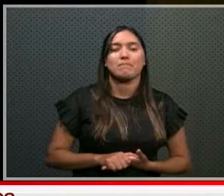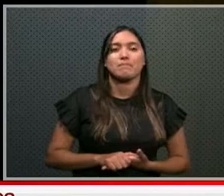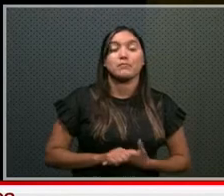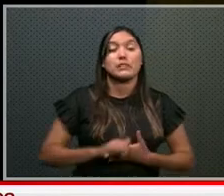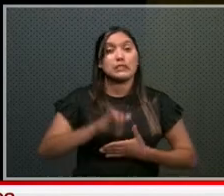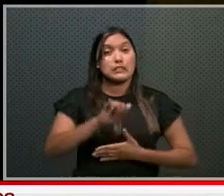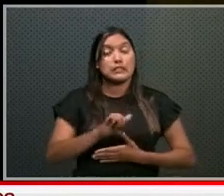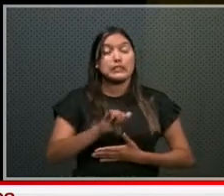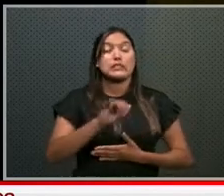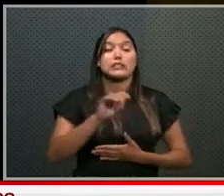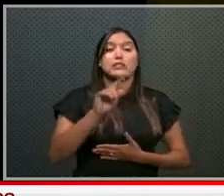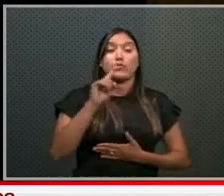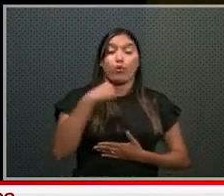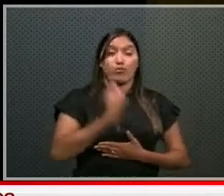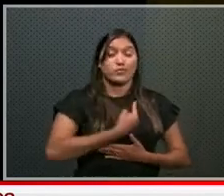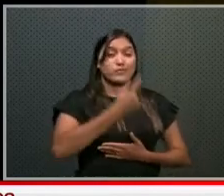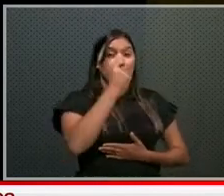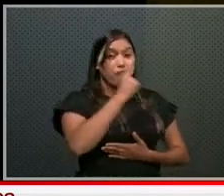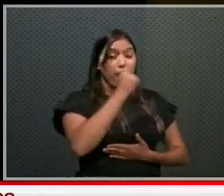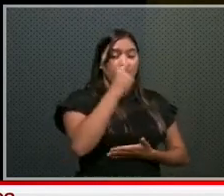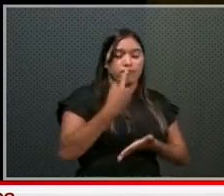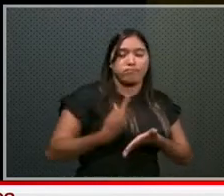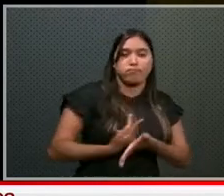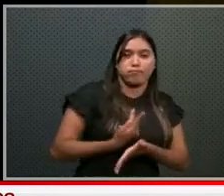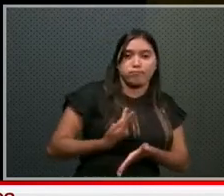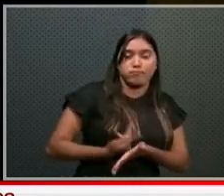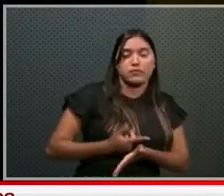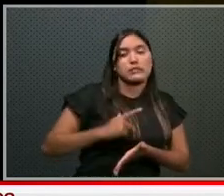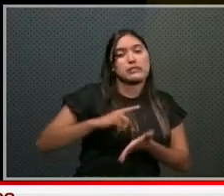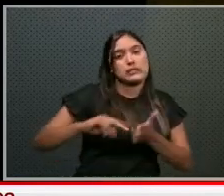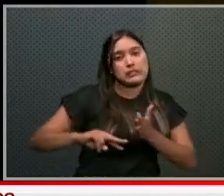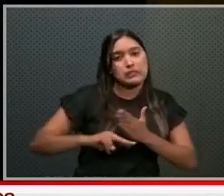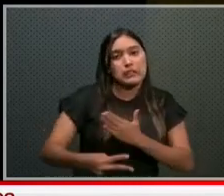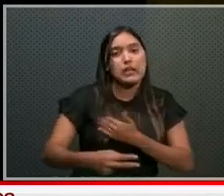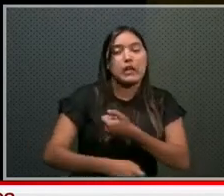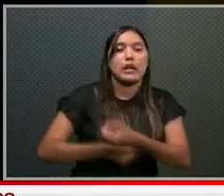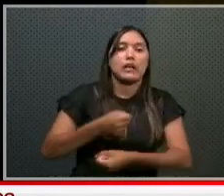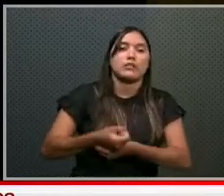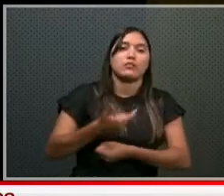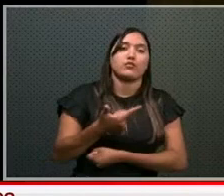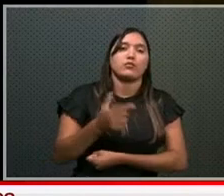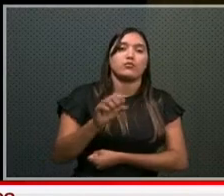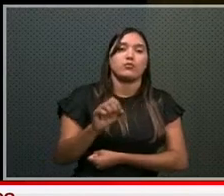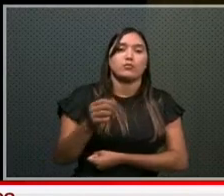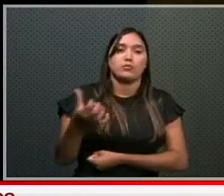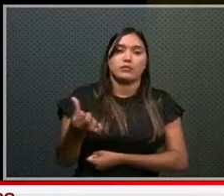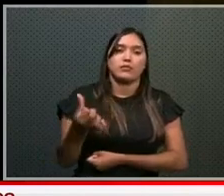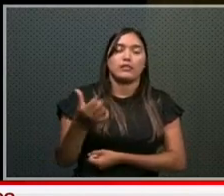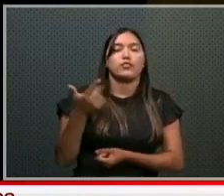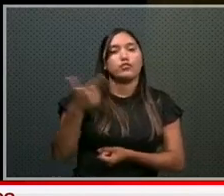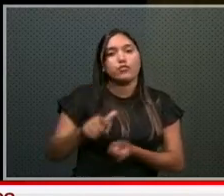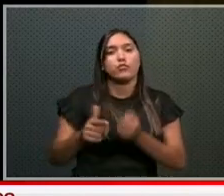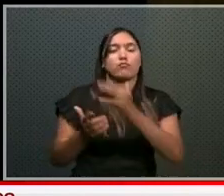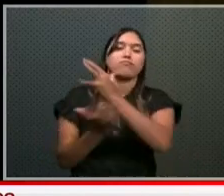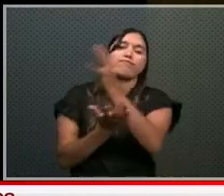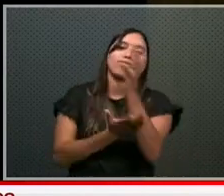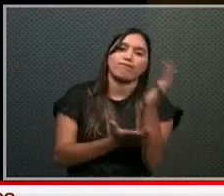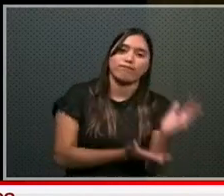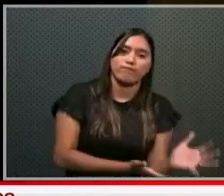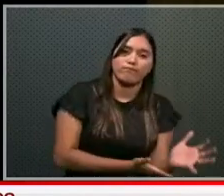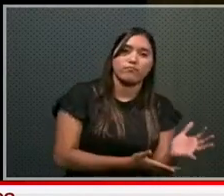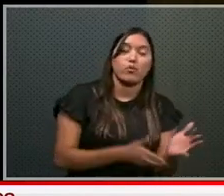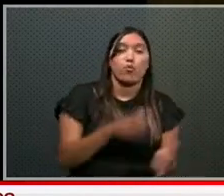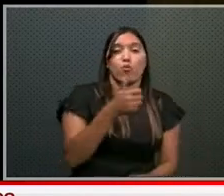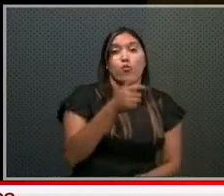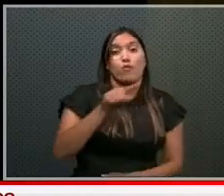falhar como consequência a partir de 2006 o desmatamento volta a crescer chegando em 2022 a